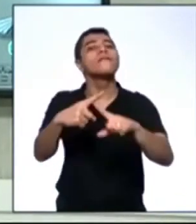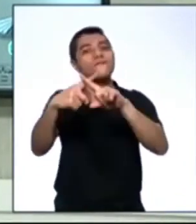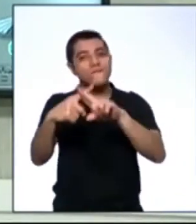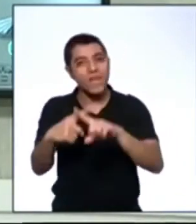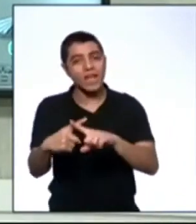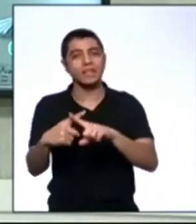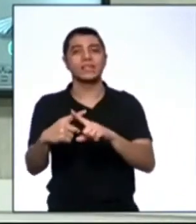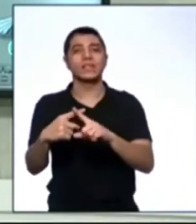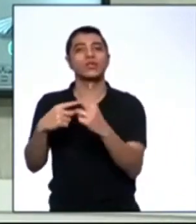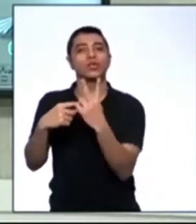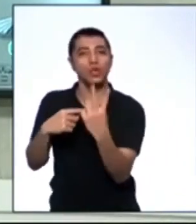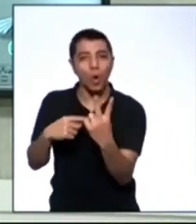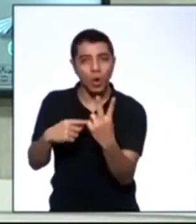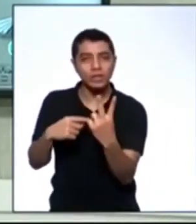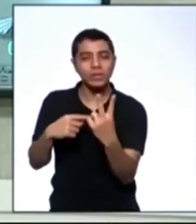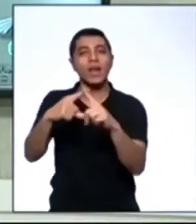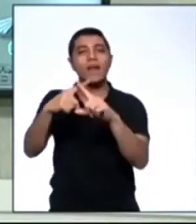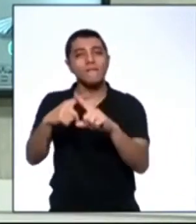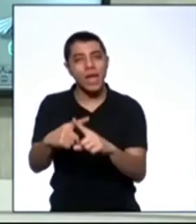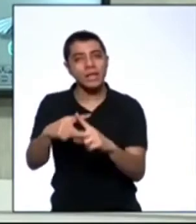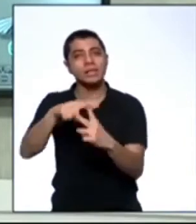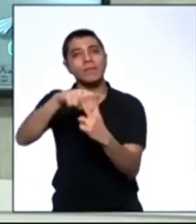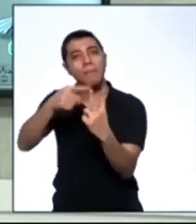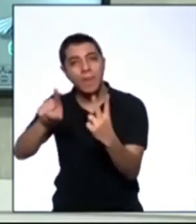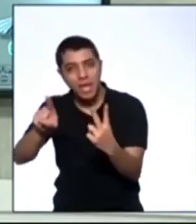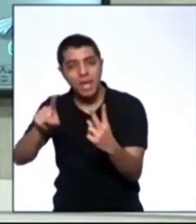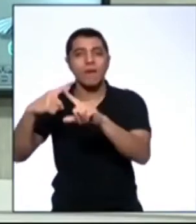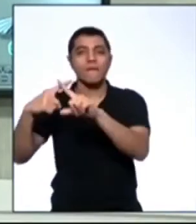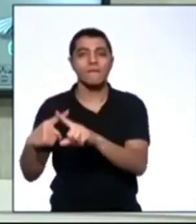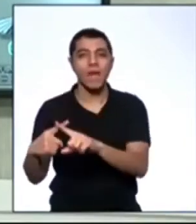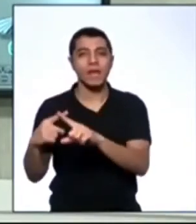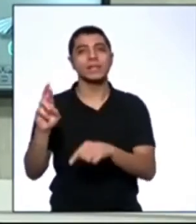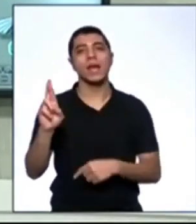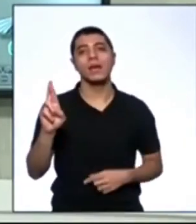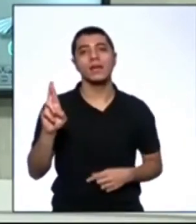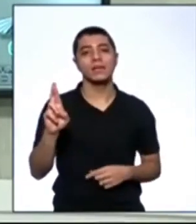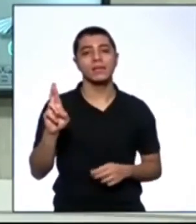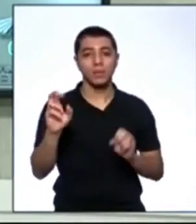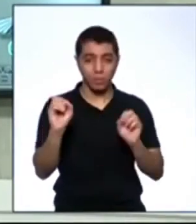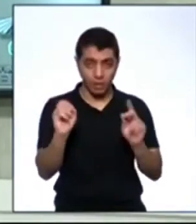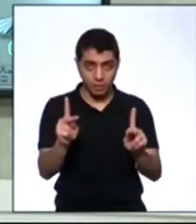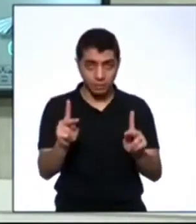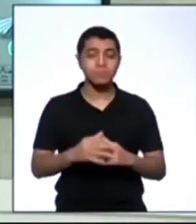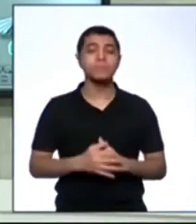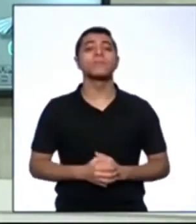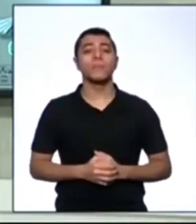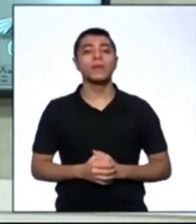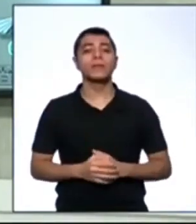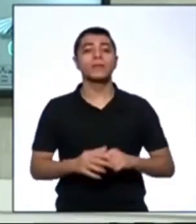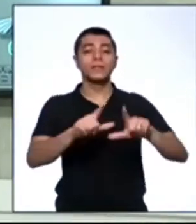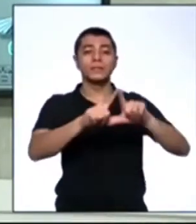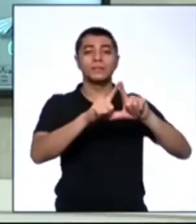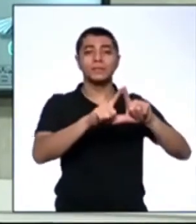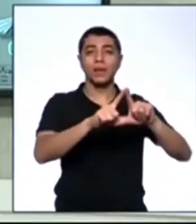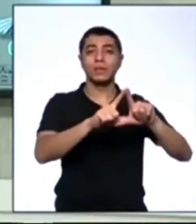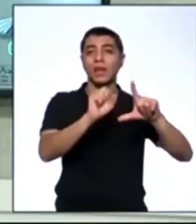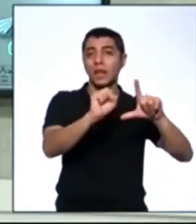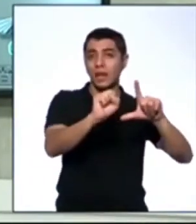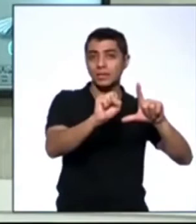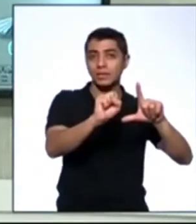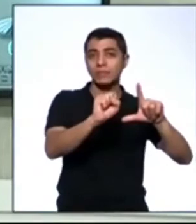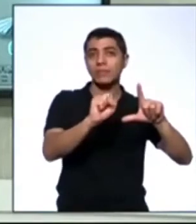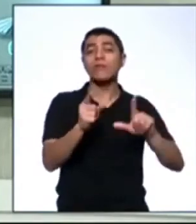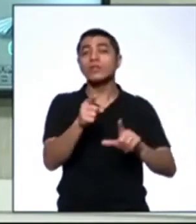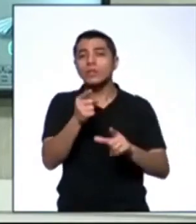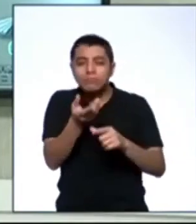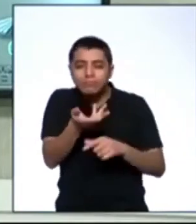ΔS para um certo intervalo de tempo. ΔS por ΔT da velocidade. Então eu poderia escrever assim, 2πr vezes o